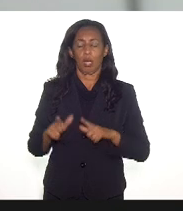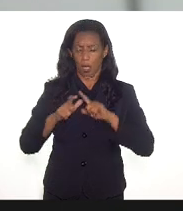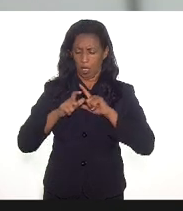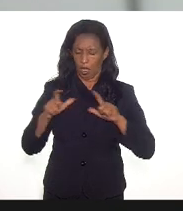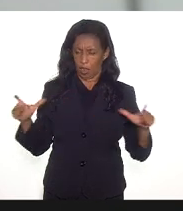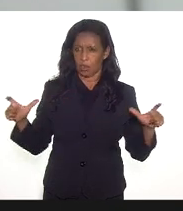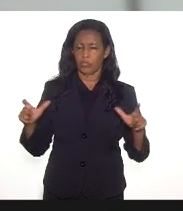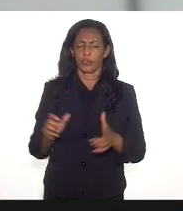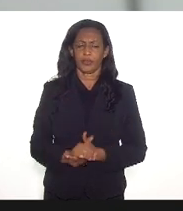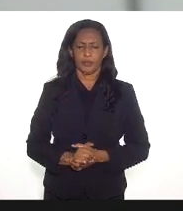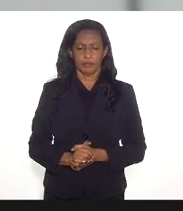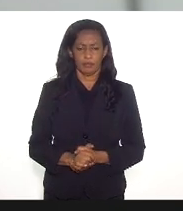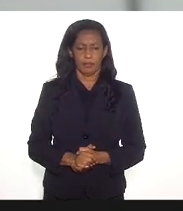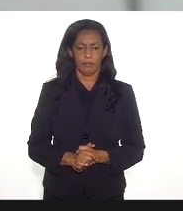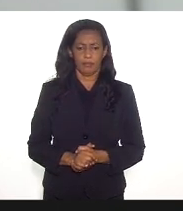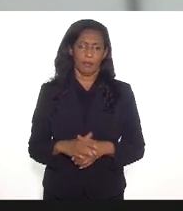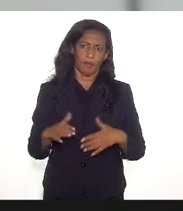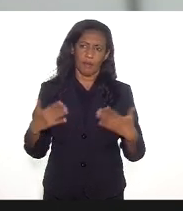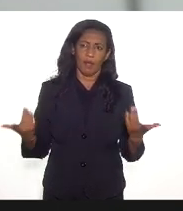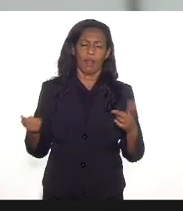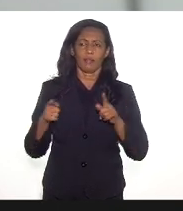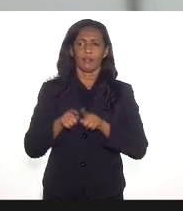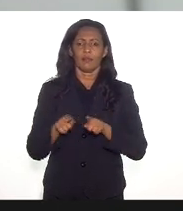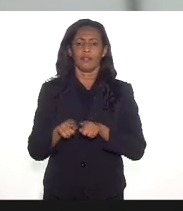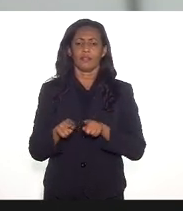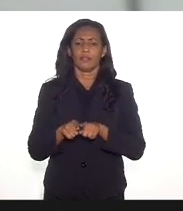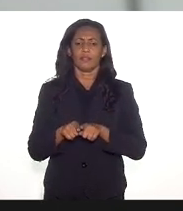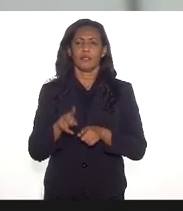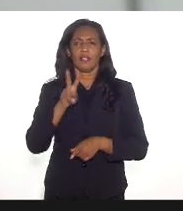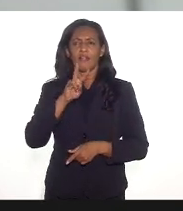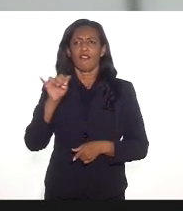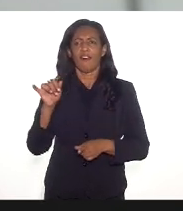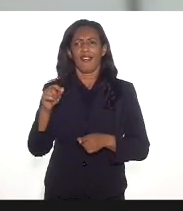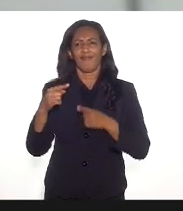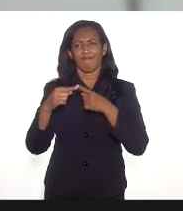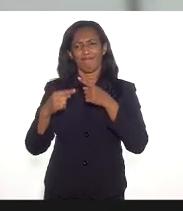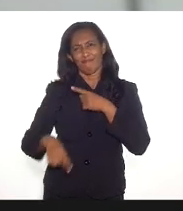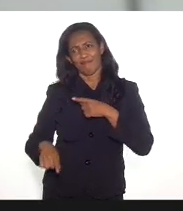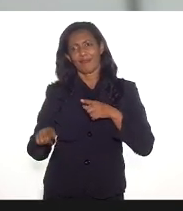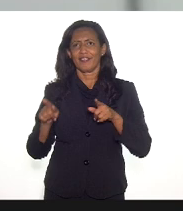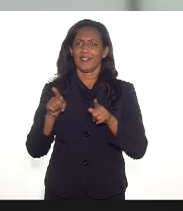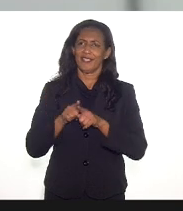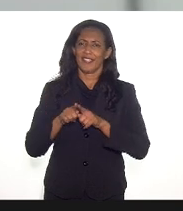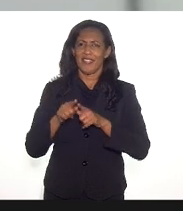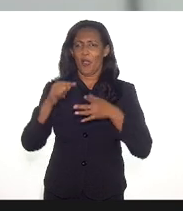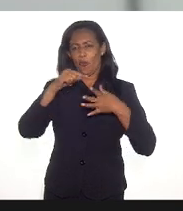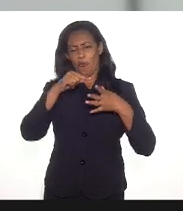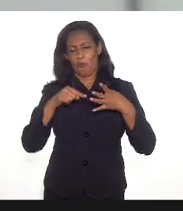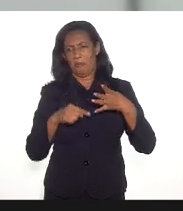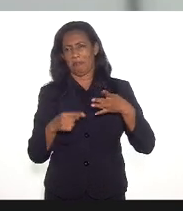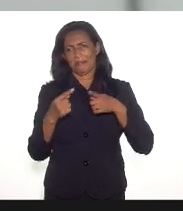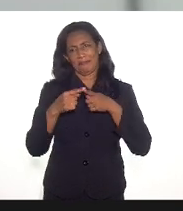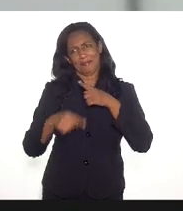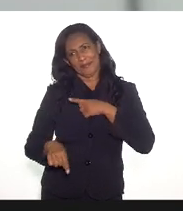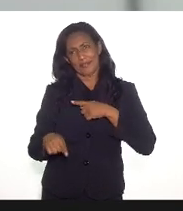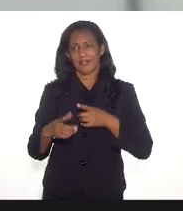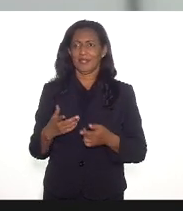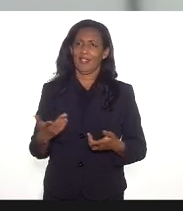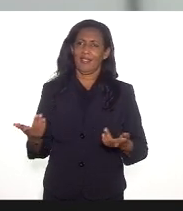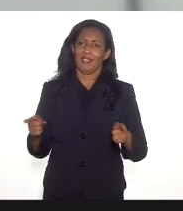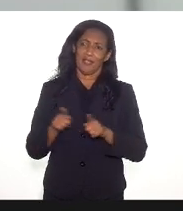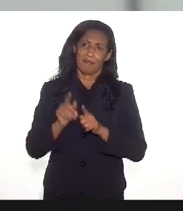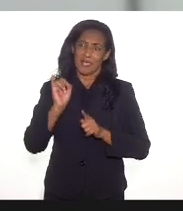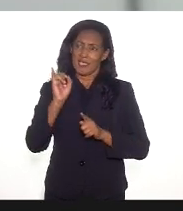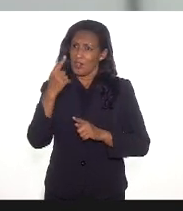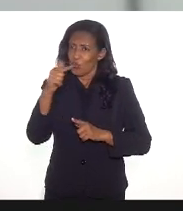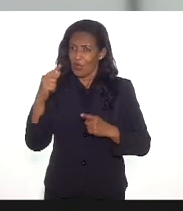grande e, evidentemente, vai haver discordâncias em alguns pontos. Até porque, se não